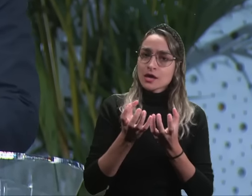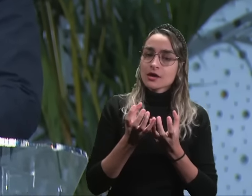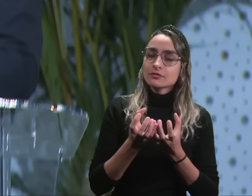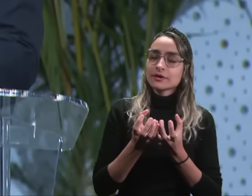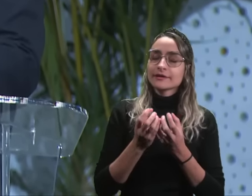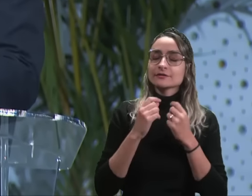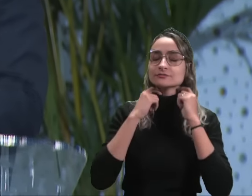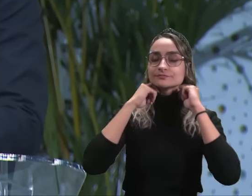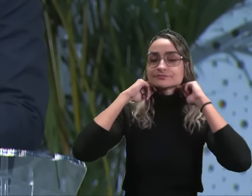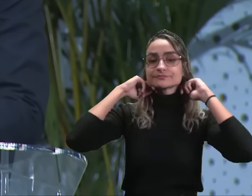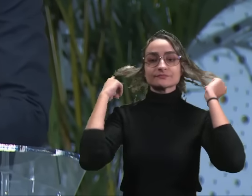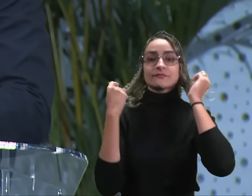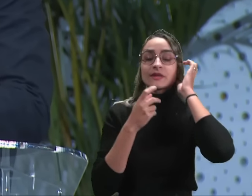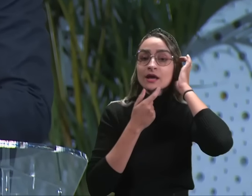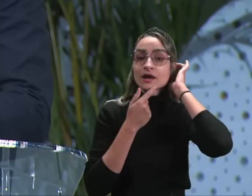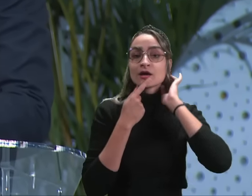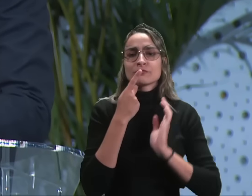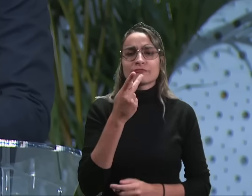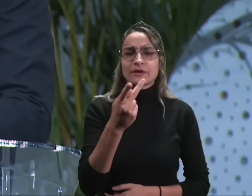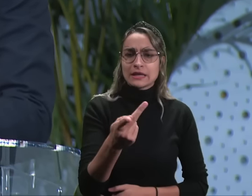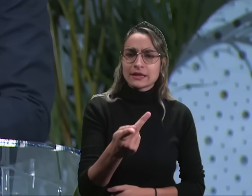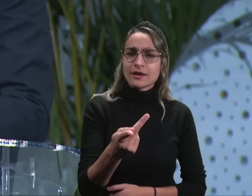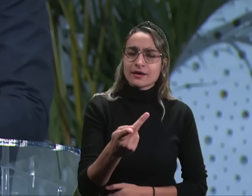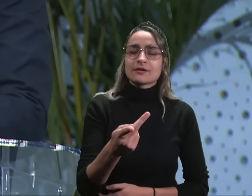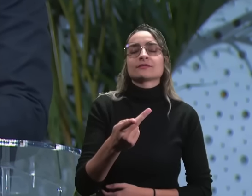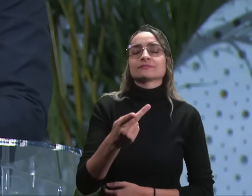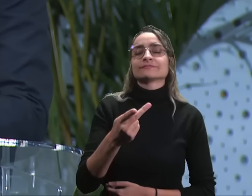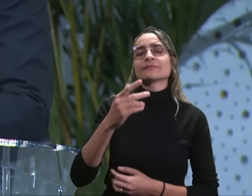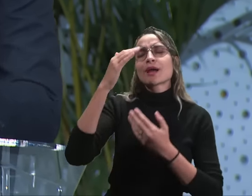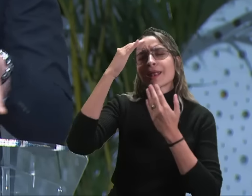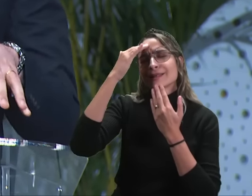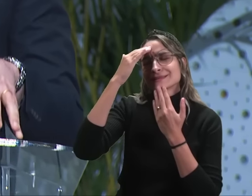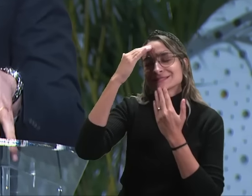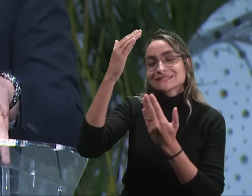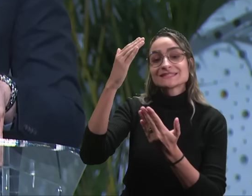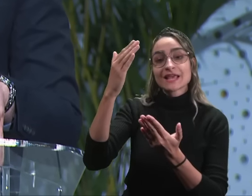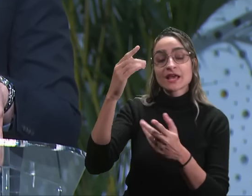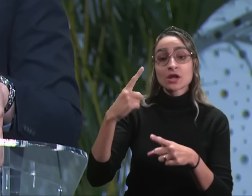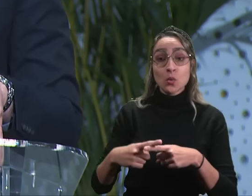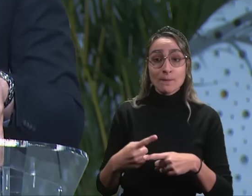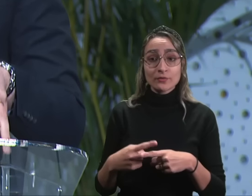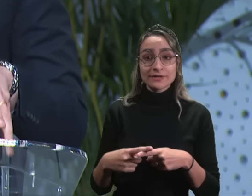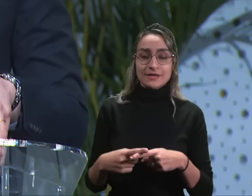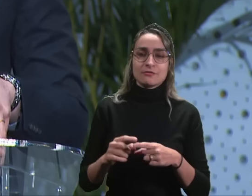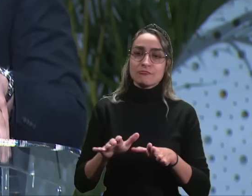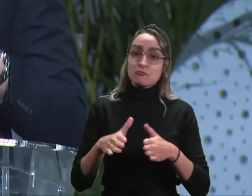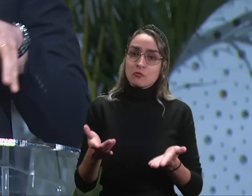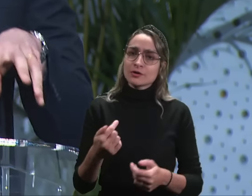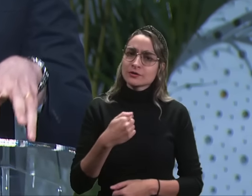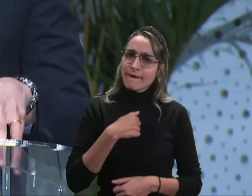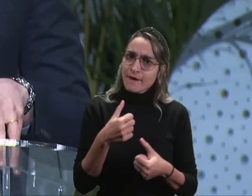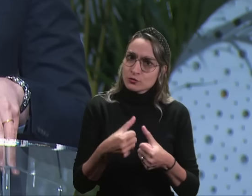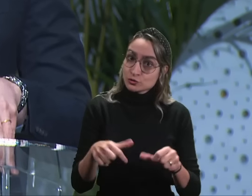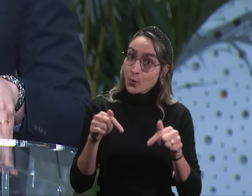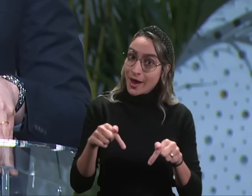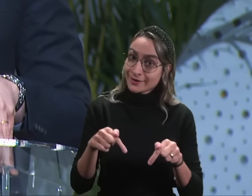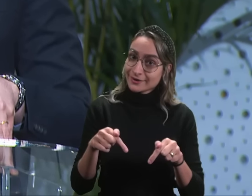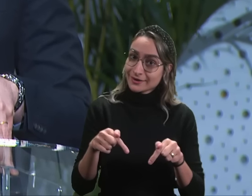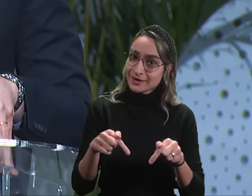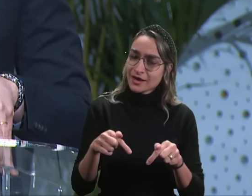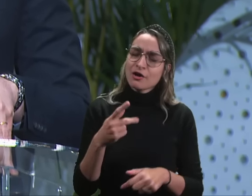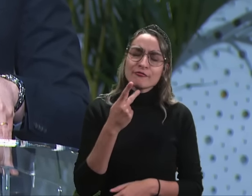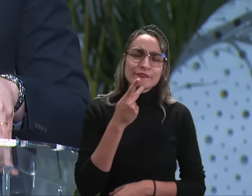uma menção aqui de gratidão porque quando eu estou aqui pregando ou outro pastor no